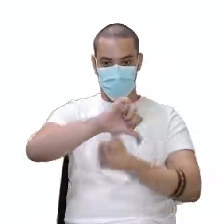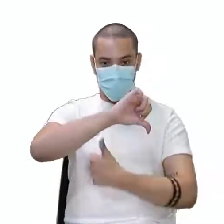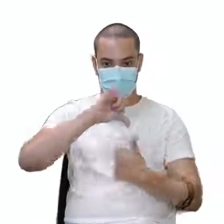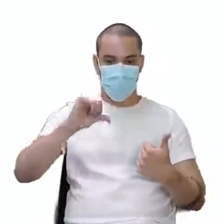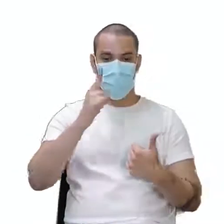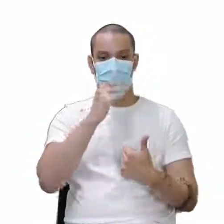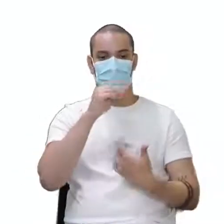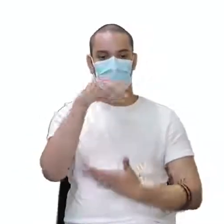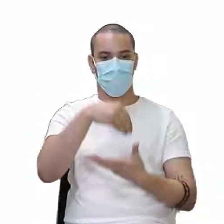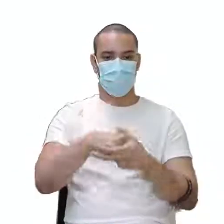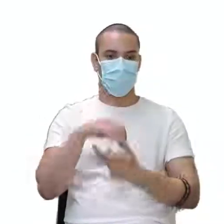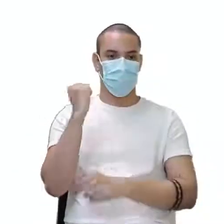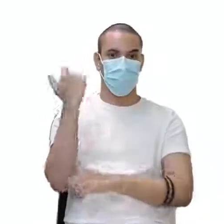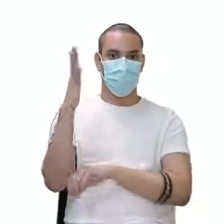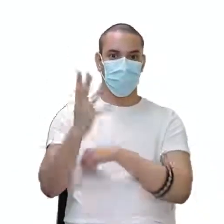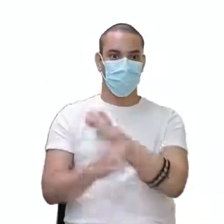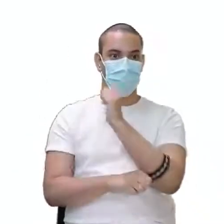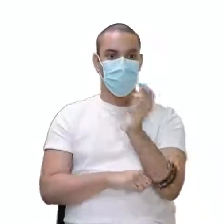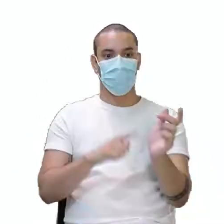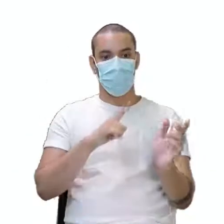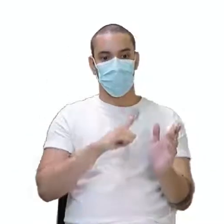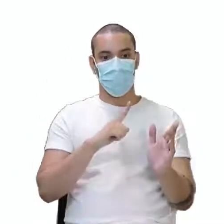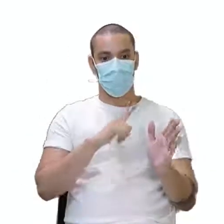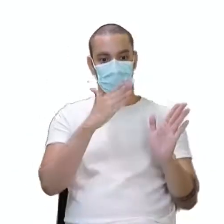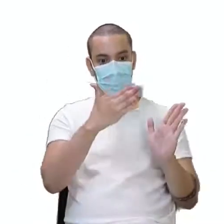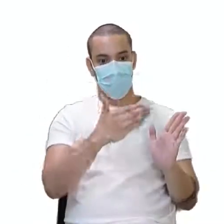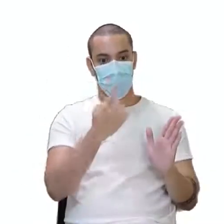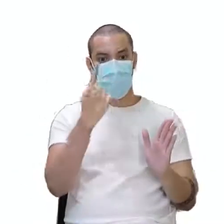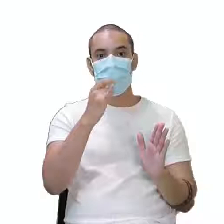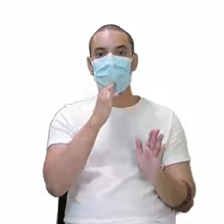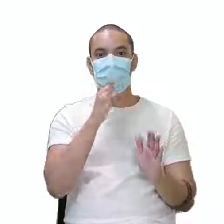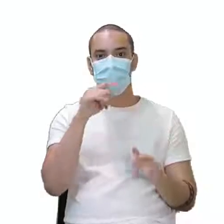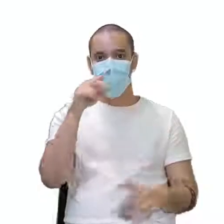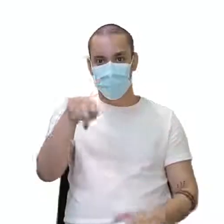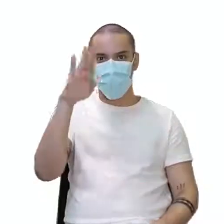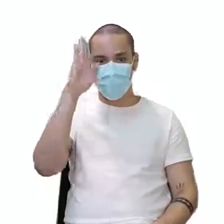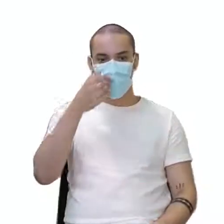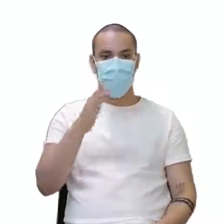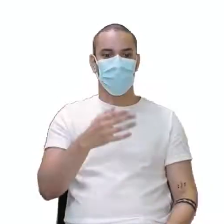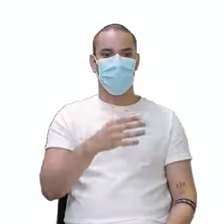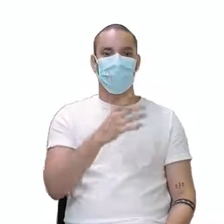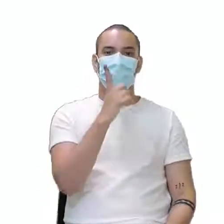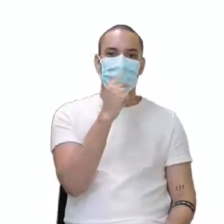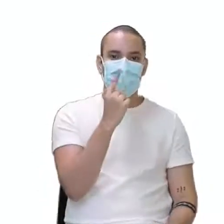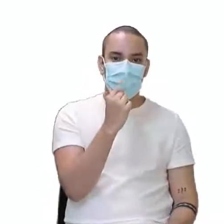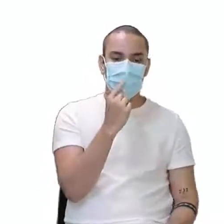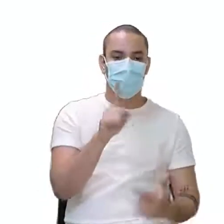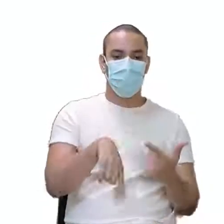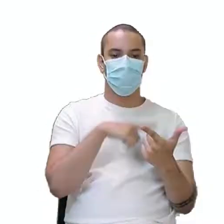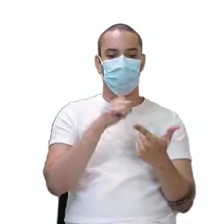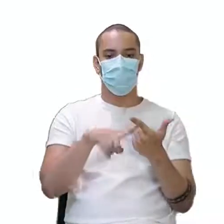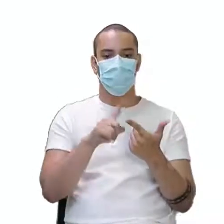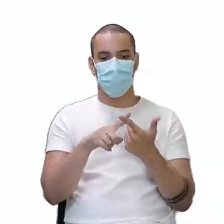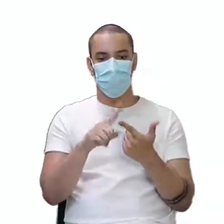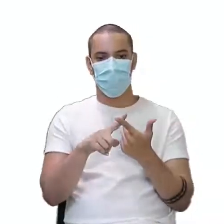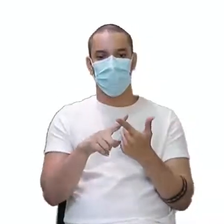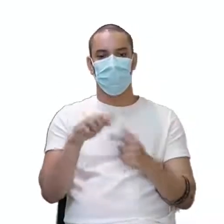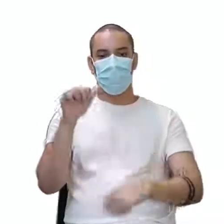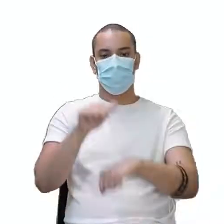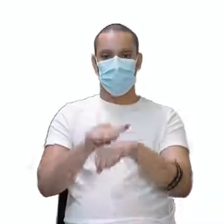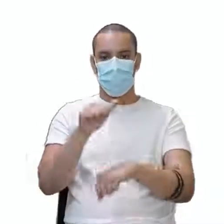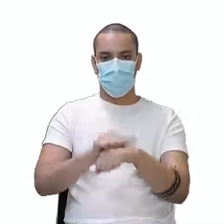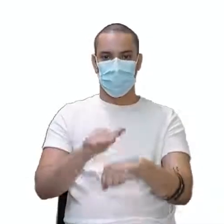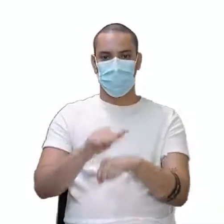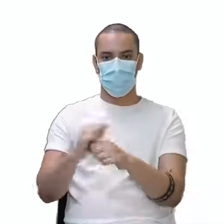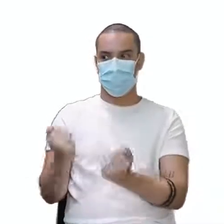água na natureza, passando de um estado para outro. Então, a gente estuda isso, né? Que a água ela